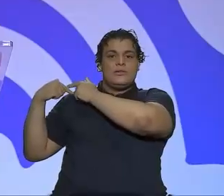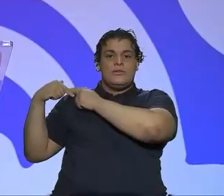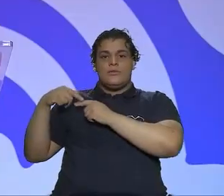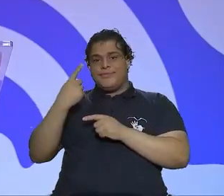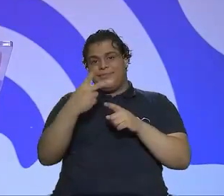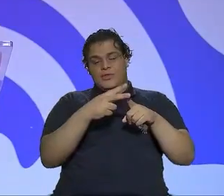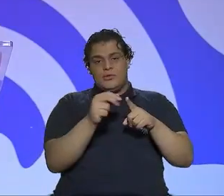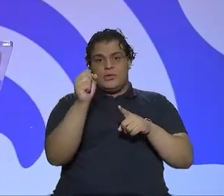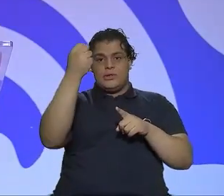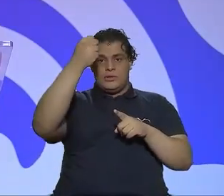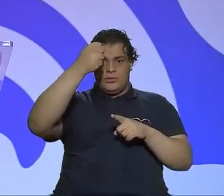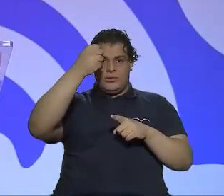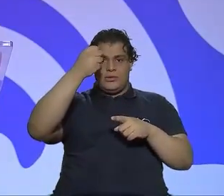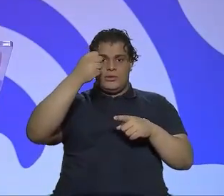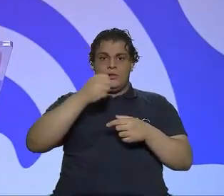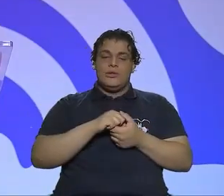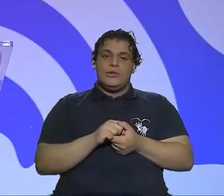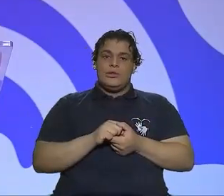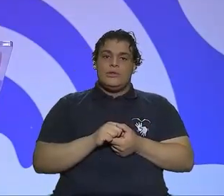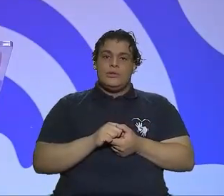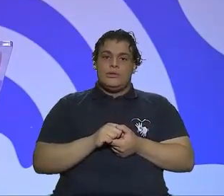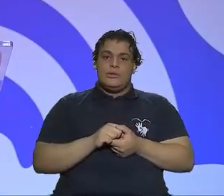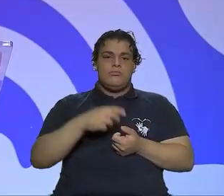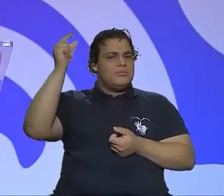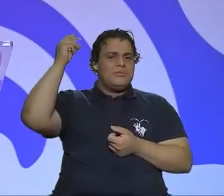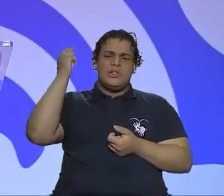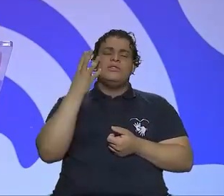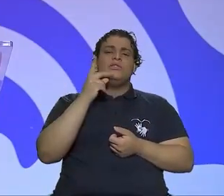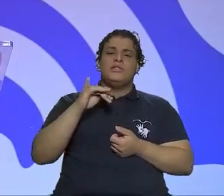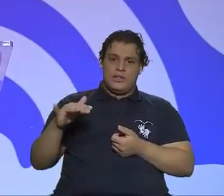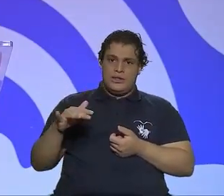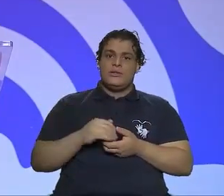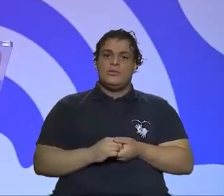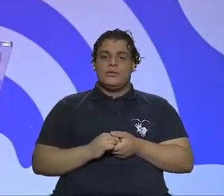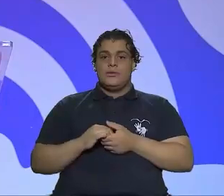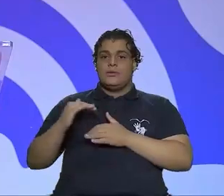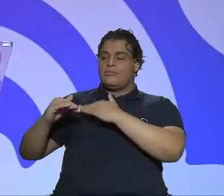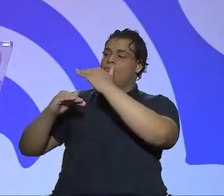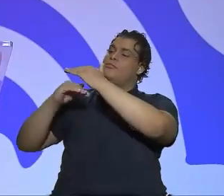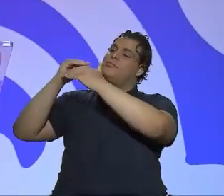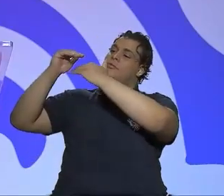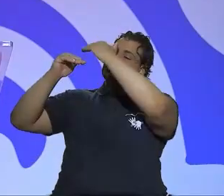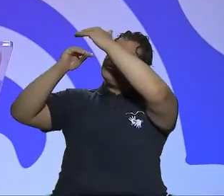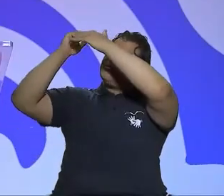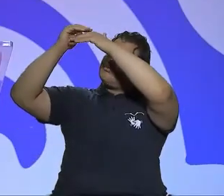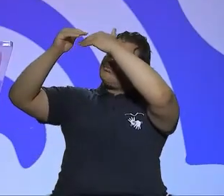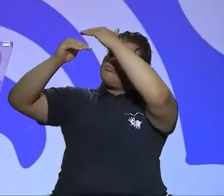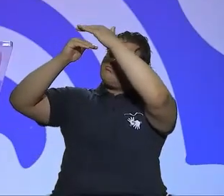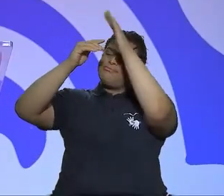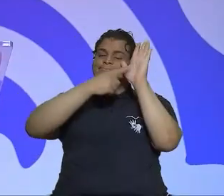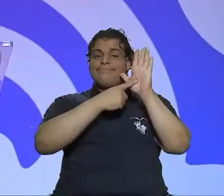dos vencedores do prêmio de redação quando crianças. Suas jornadas são a prova de